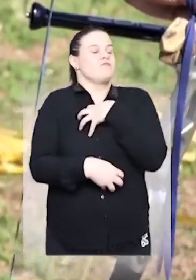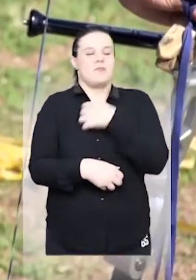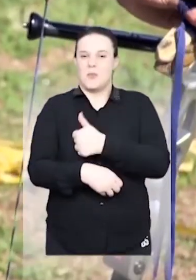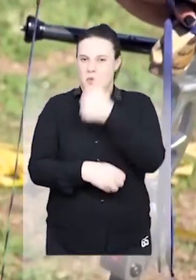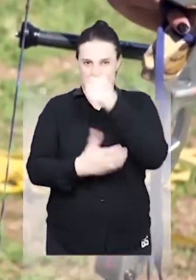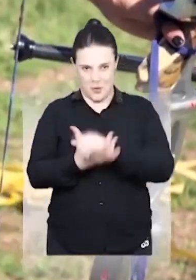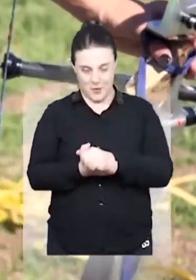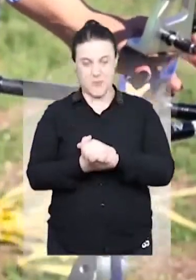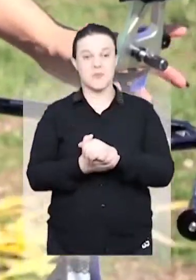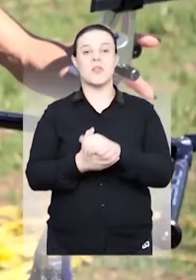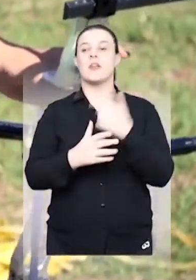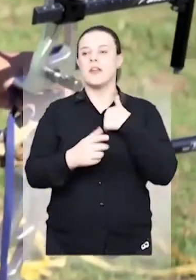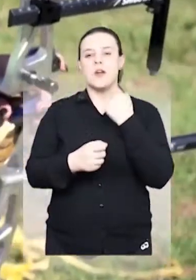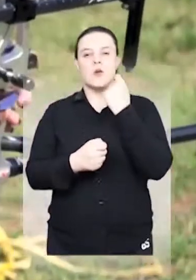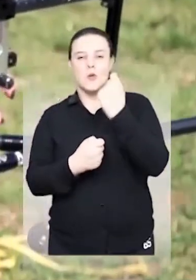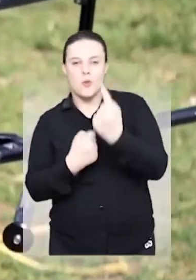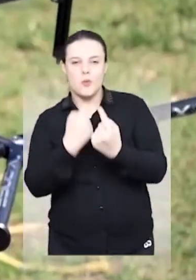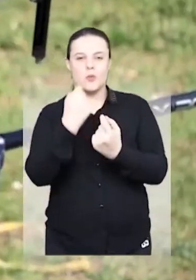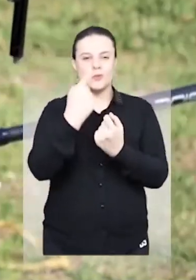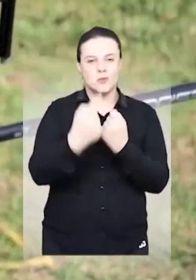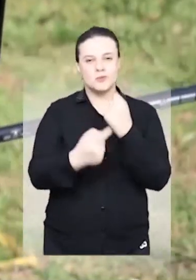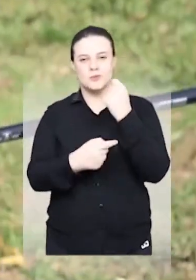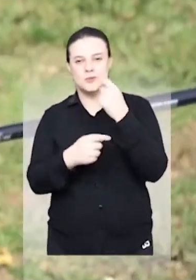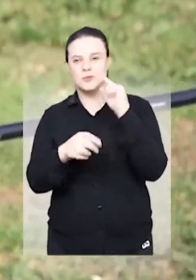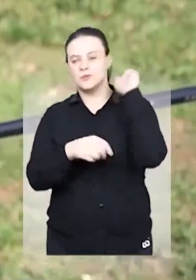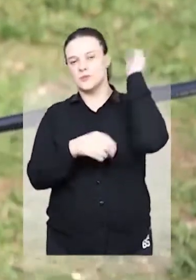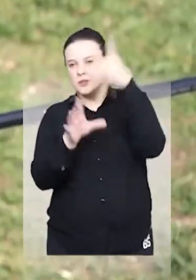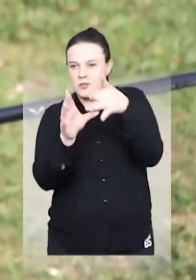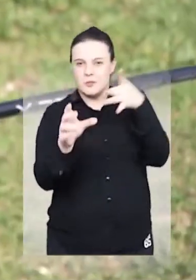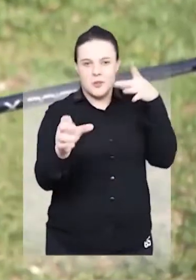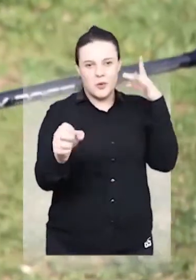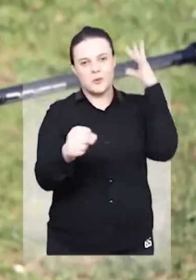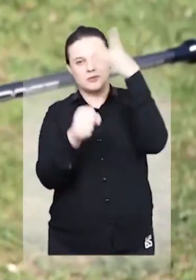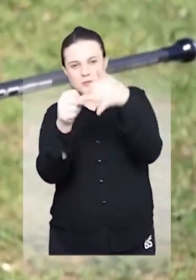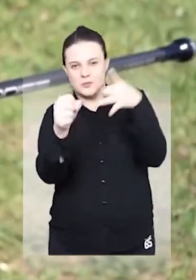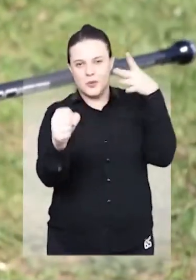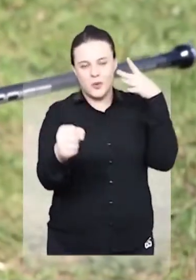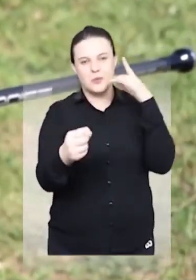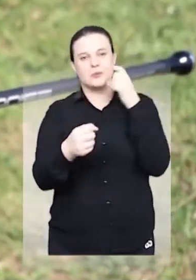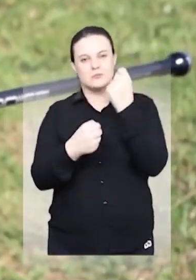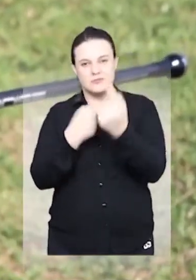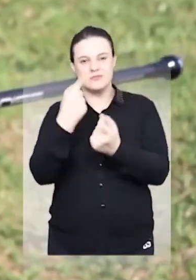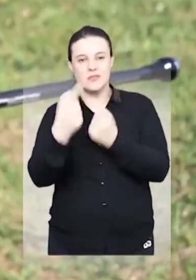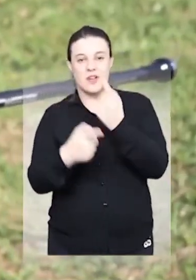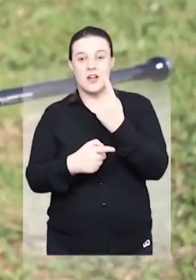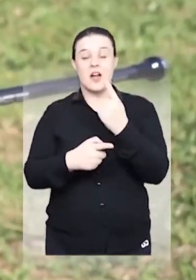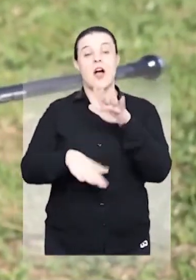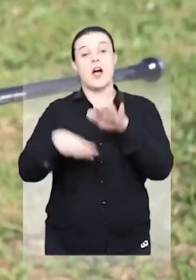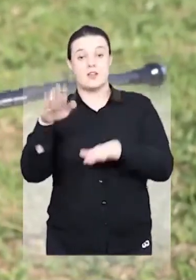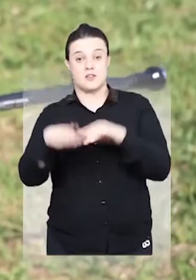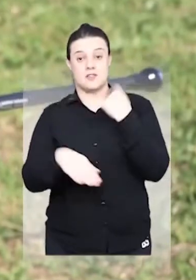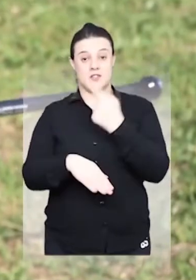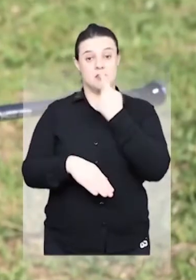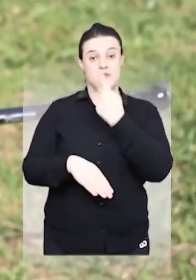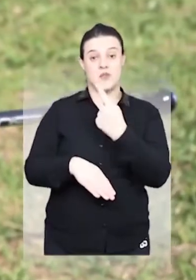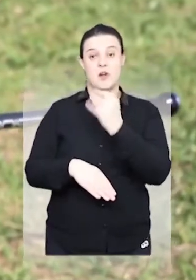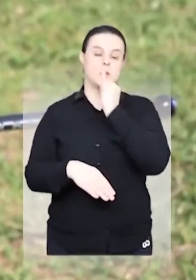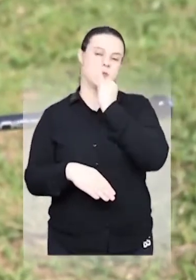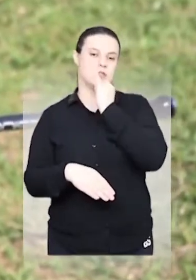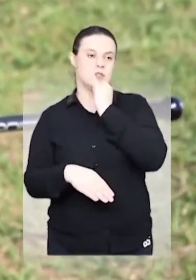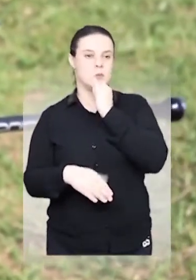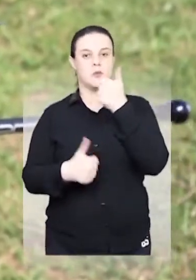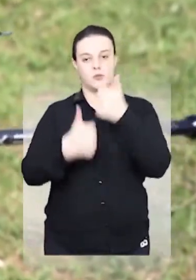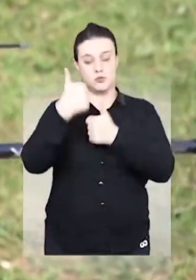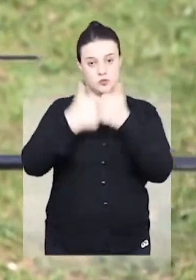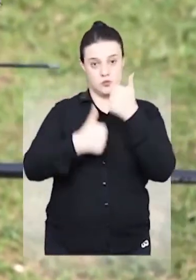justamente essa questão de ponto a ponto, flecha a flecha, e ele nunca está definido. Às vezes a gente fala, você pega um esporte